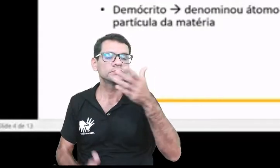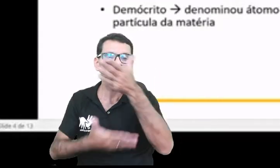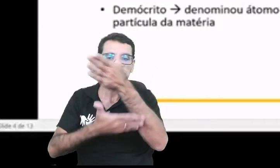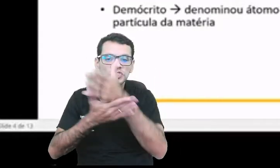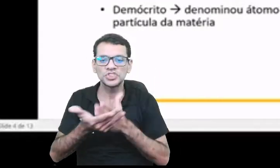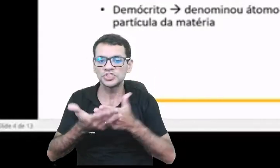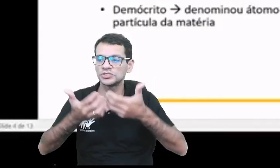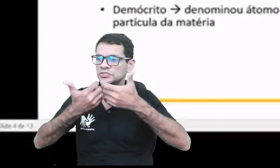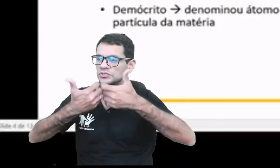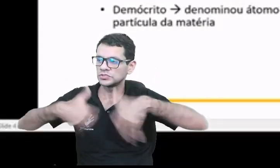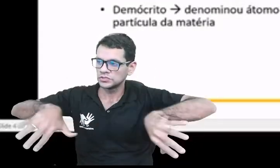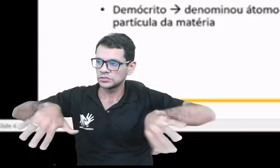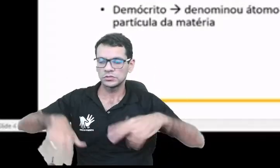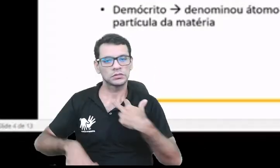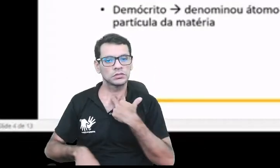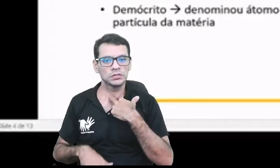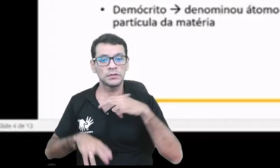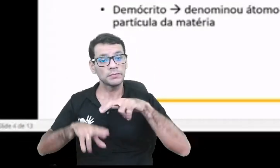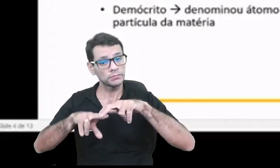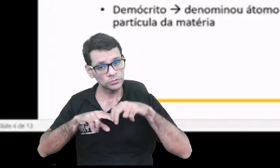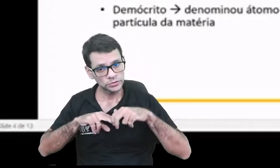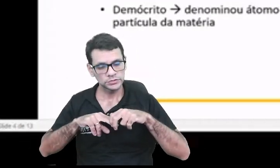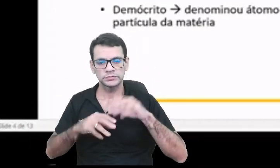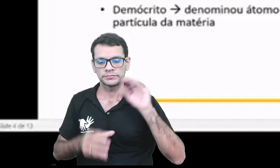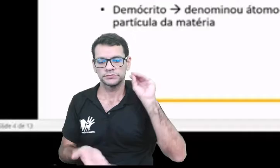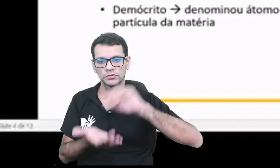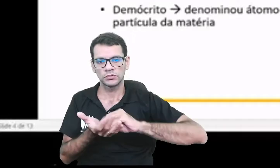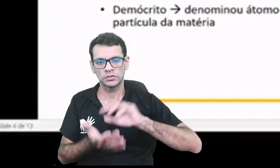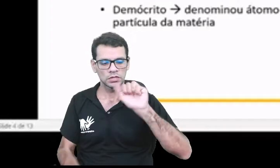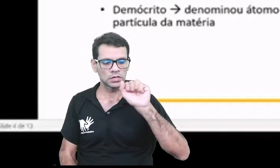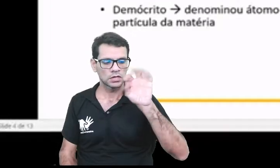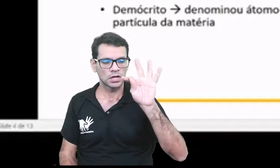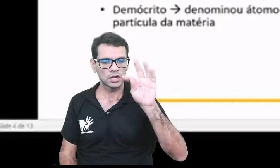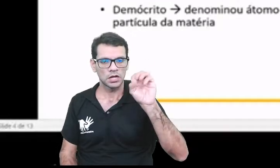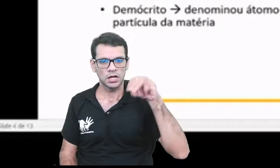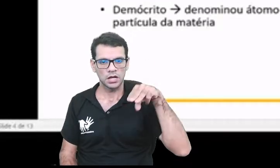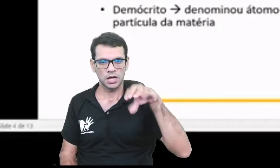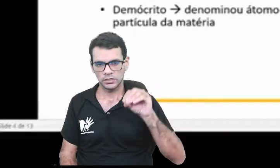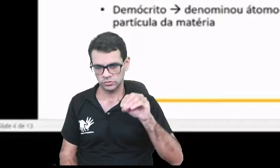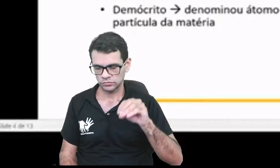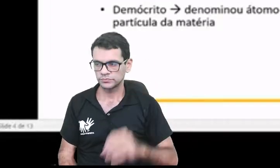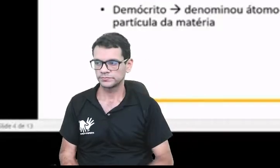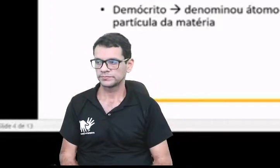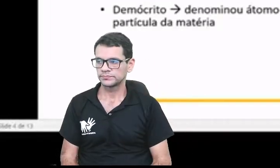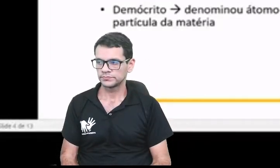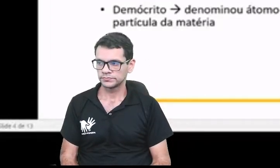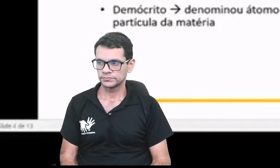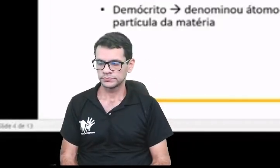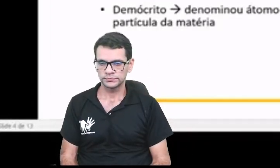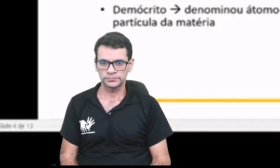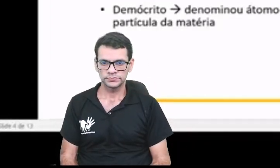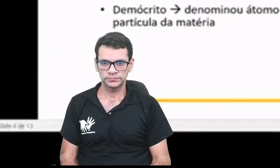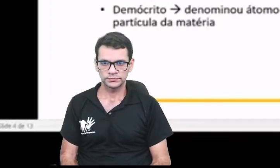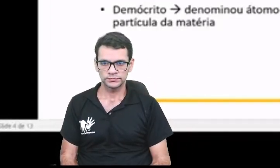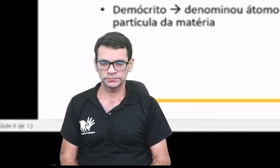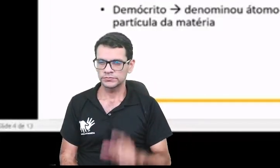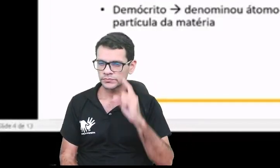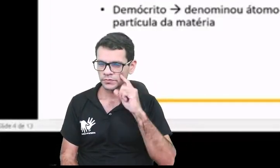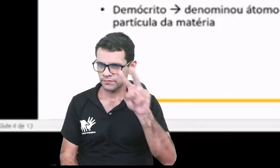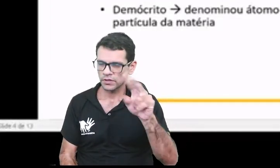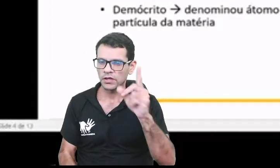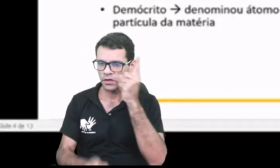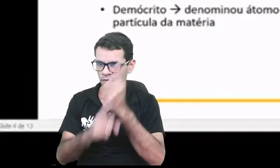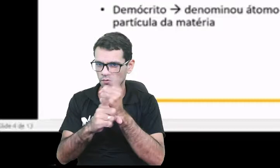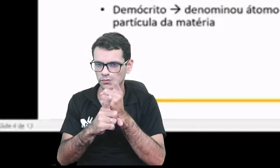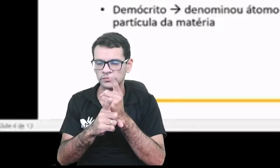mais. Então, por isso eles denominaram átomo, né? Demócrito denominou átomo. E aí vocês vão encontrar